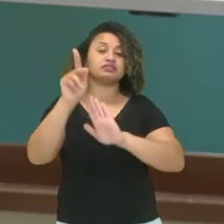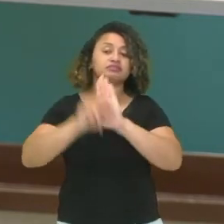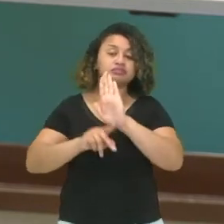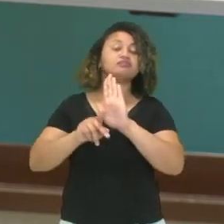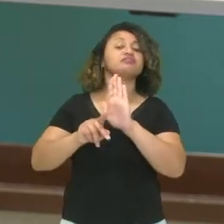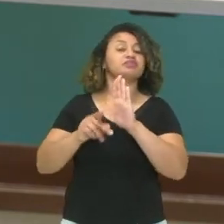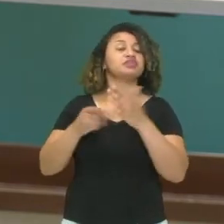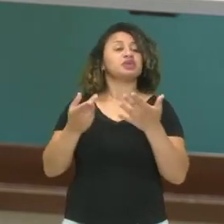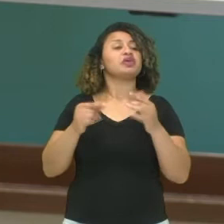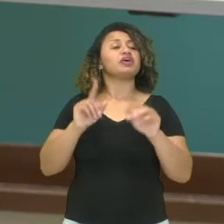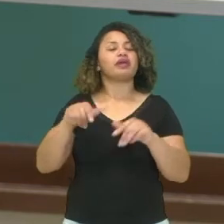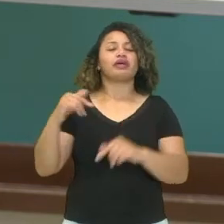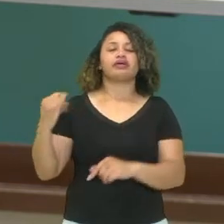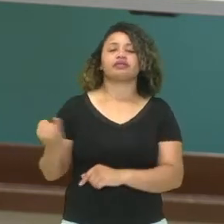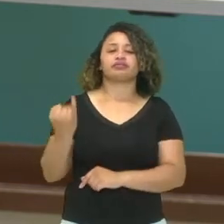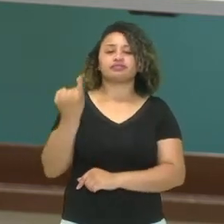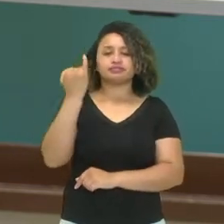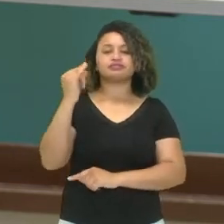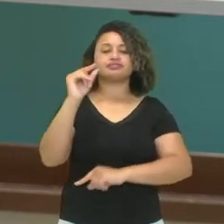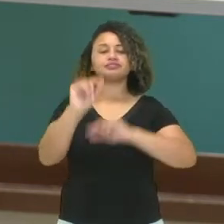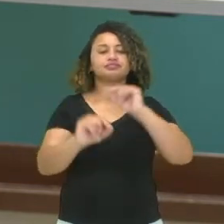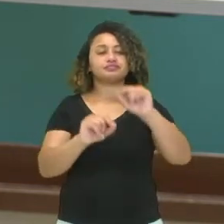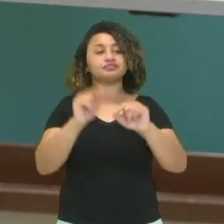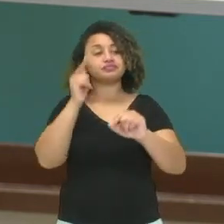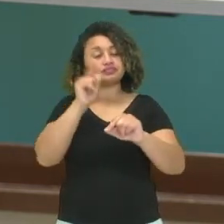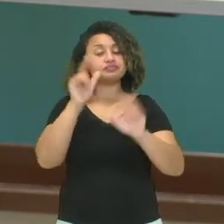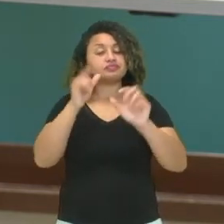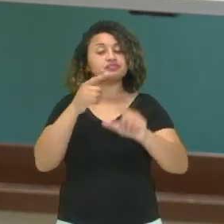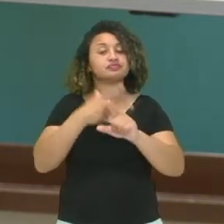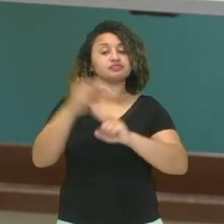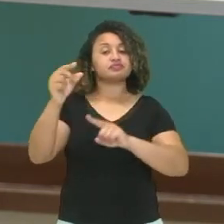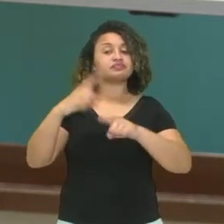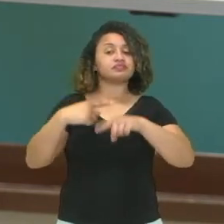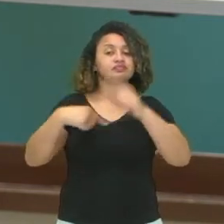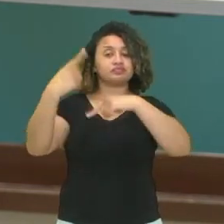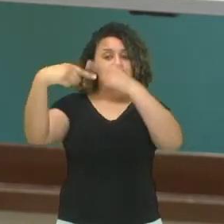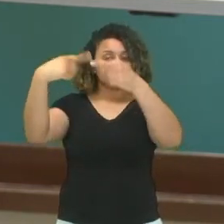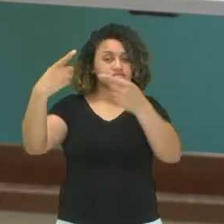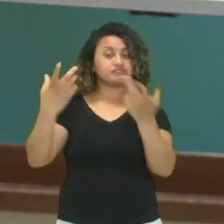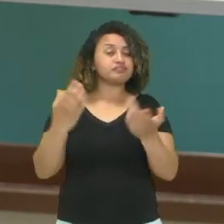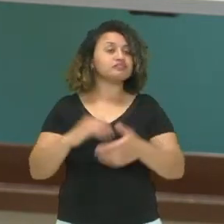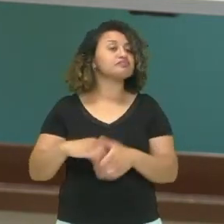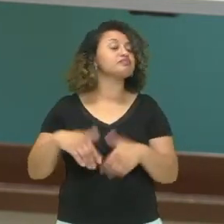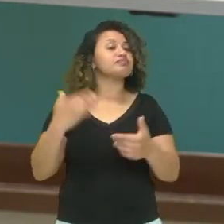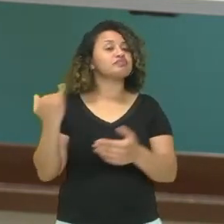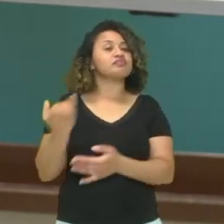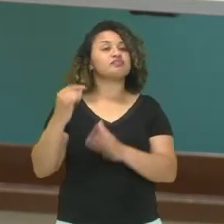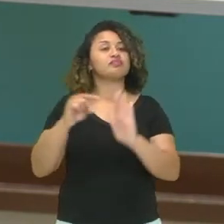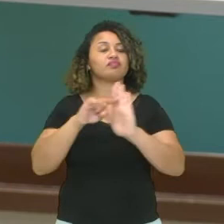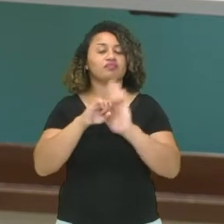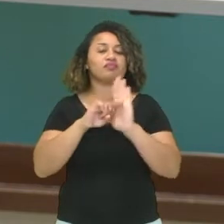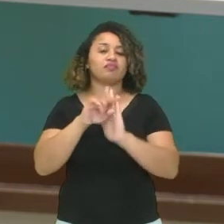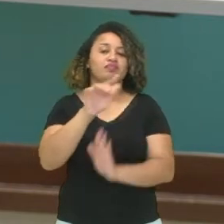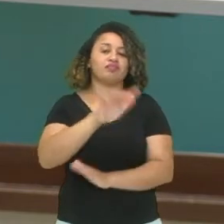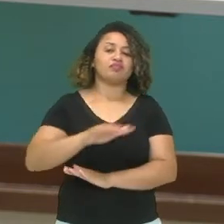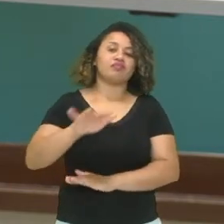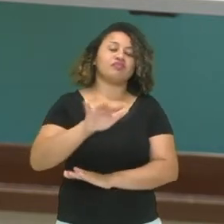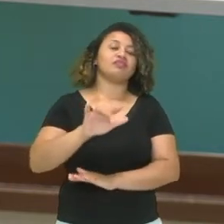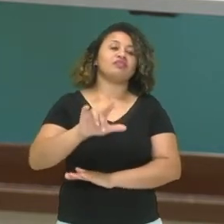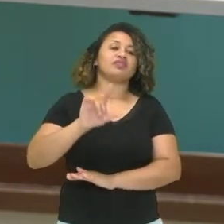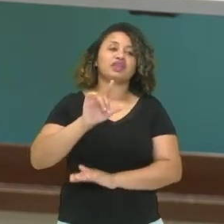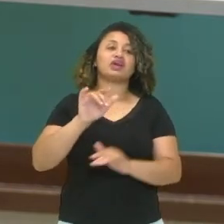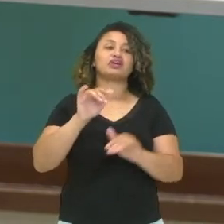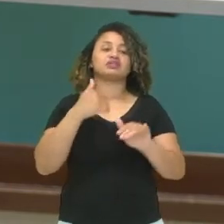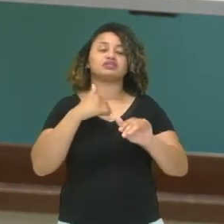negócio que é fundamental para ele dar certo. Então, é importante pesquisar o mercado antes do lançamento